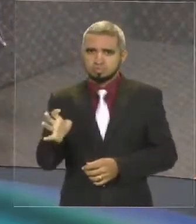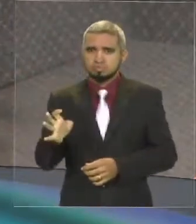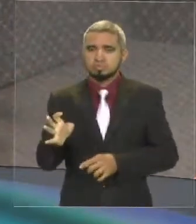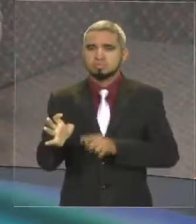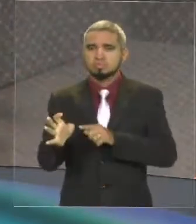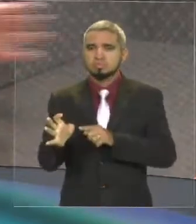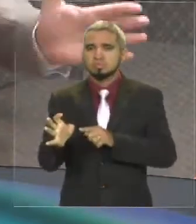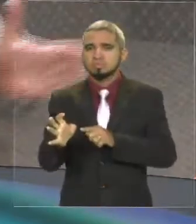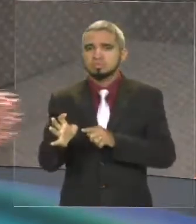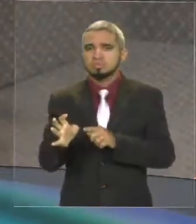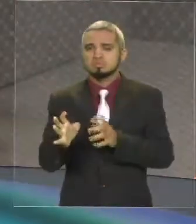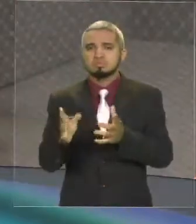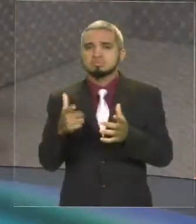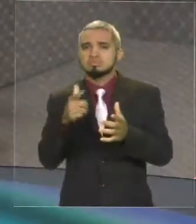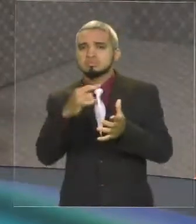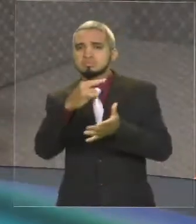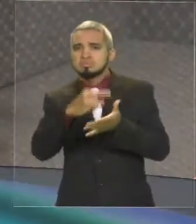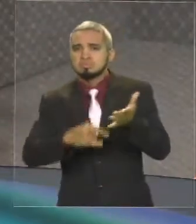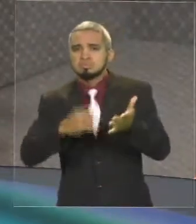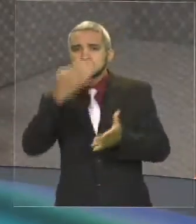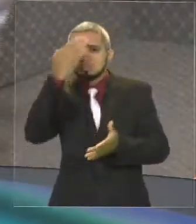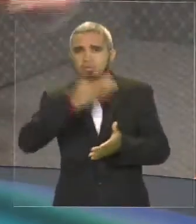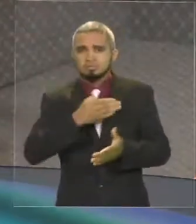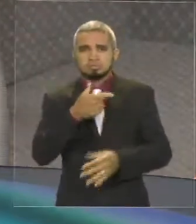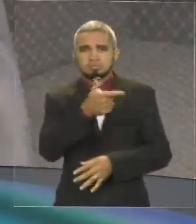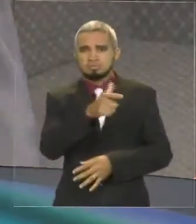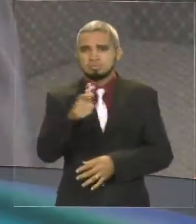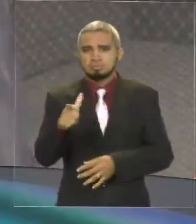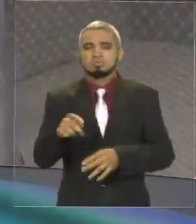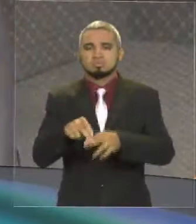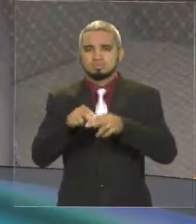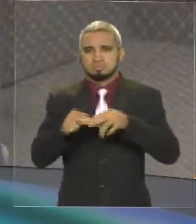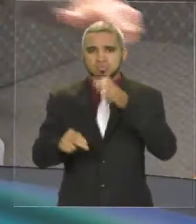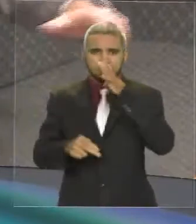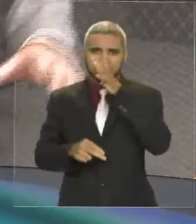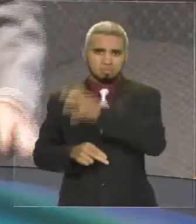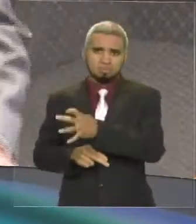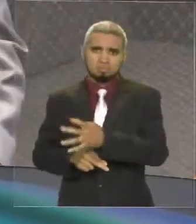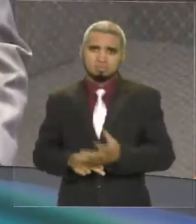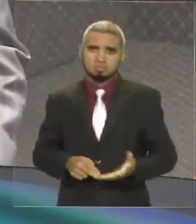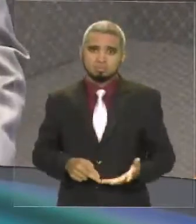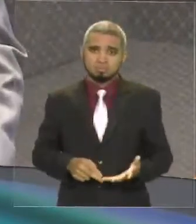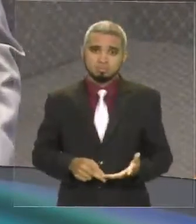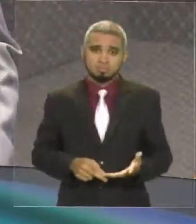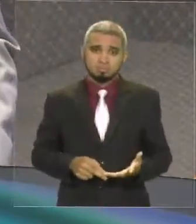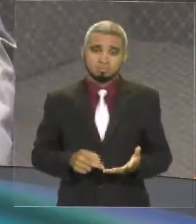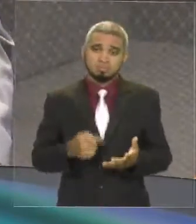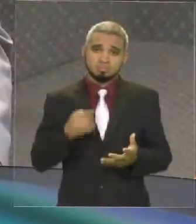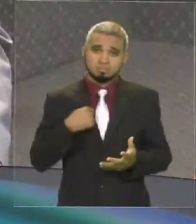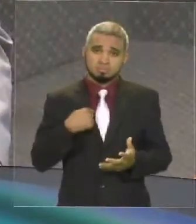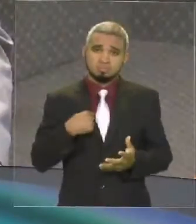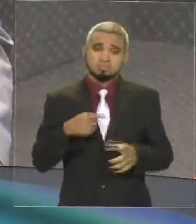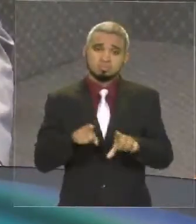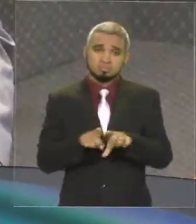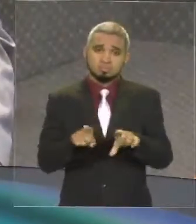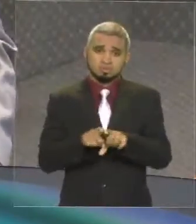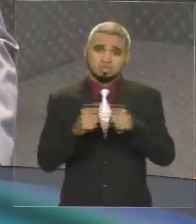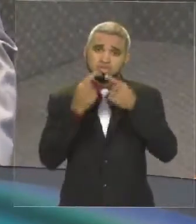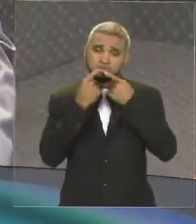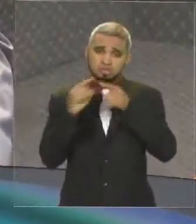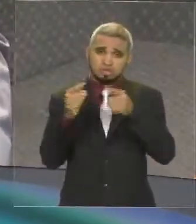uma denúncia sem nenhum julgamento. Isso tem sido generalizado. E aqui eu faço uma crítica